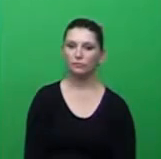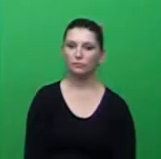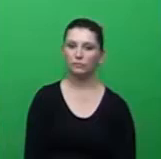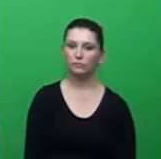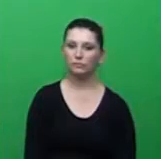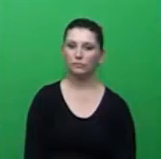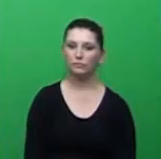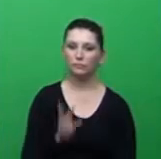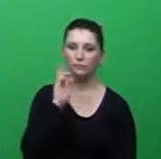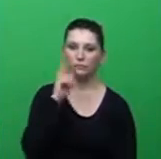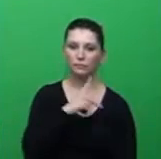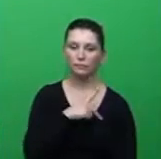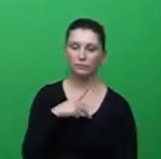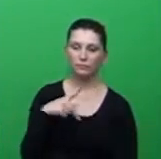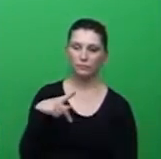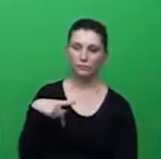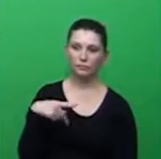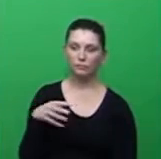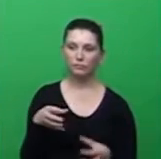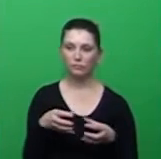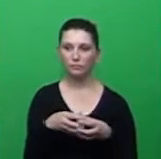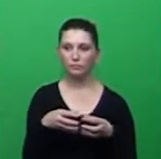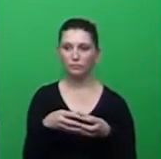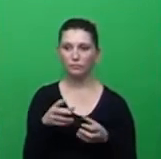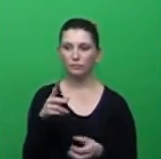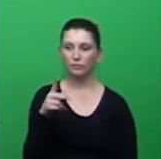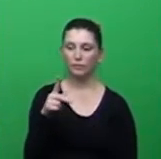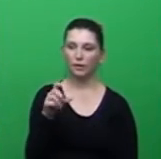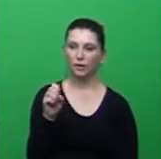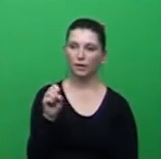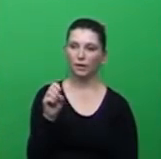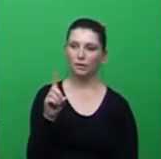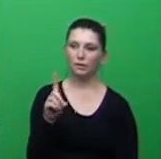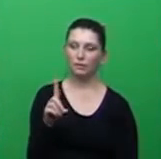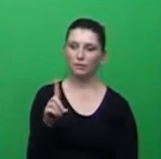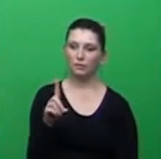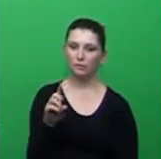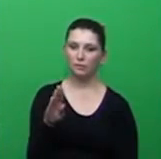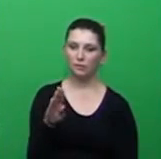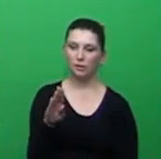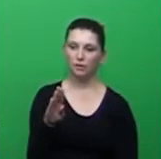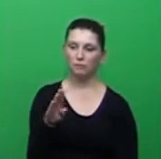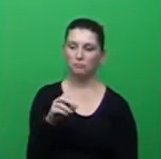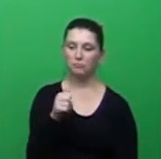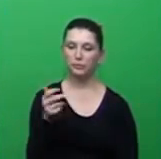Senhor presidente, em nome da bancada do PSB, eu também desejo boas-vindas ao